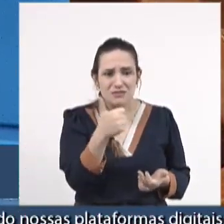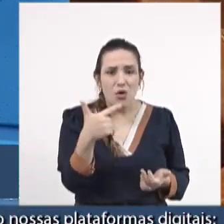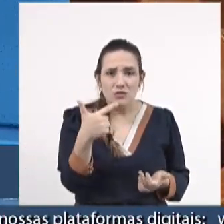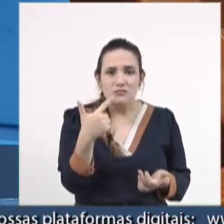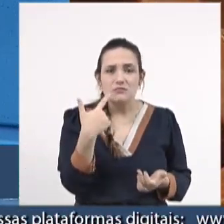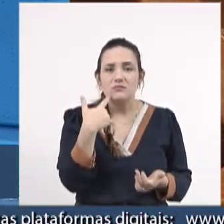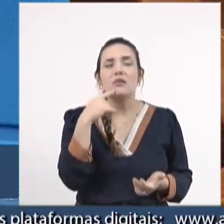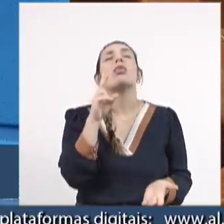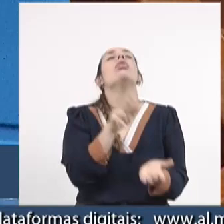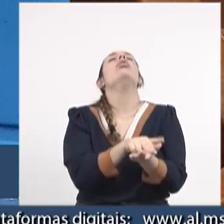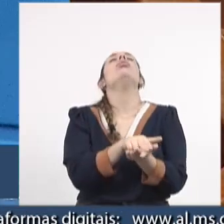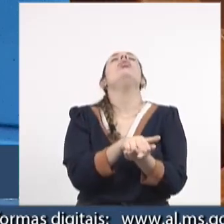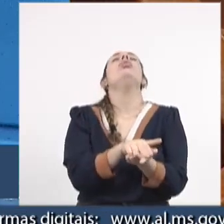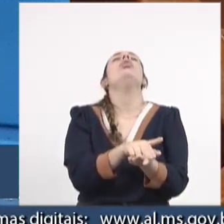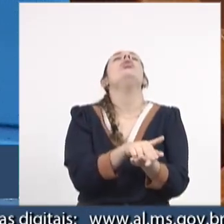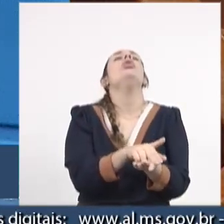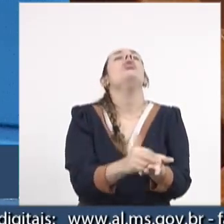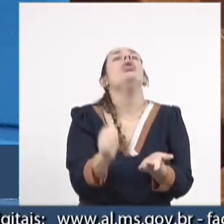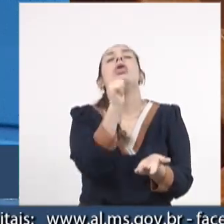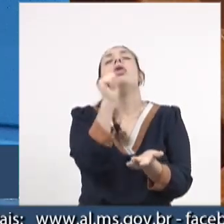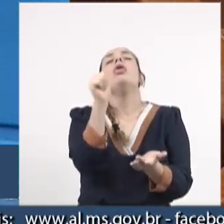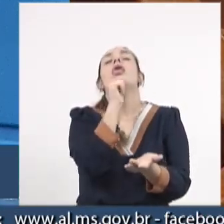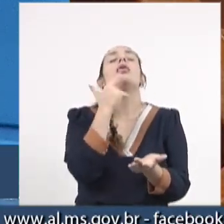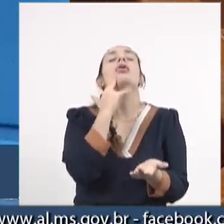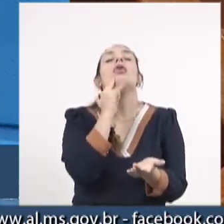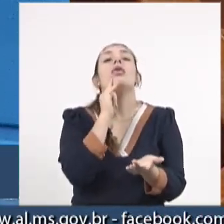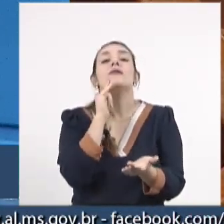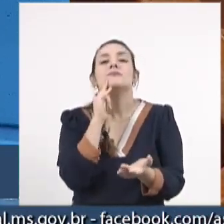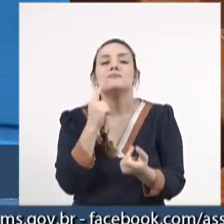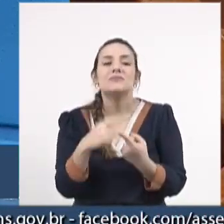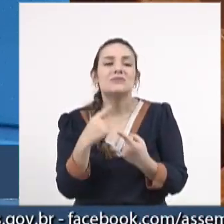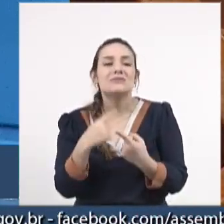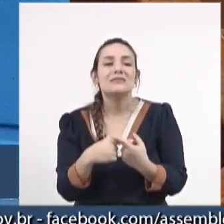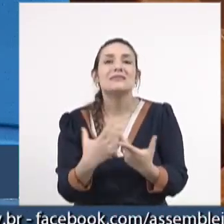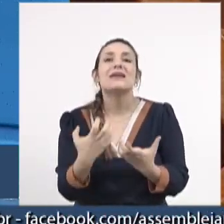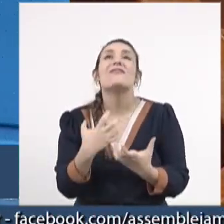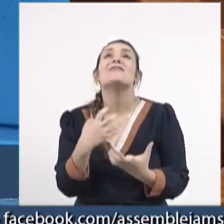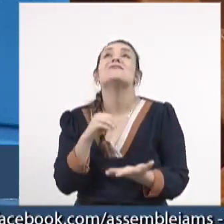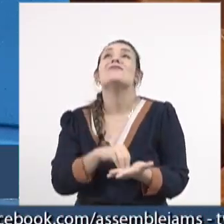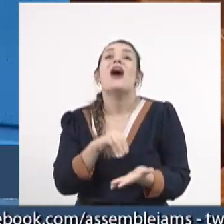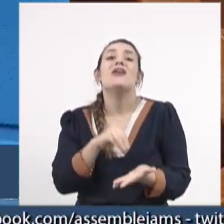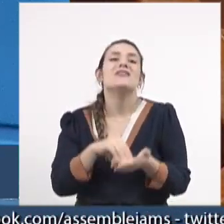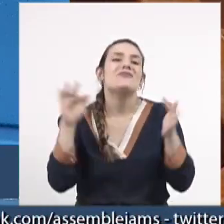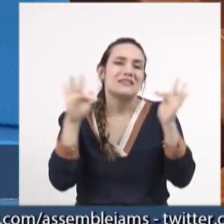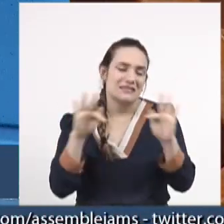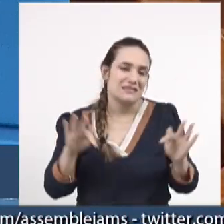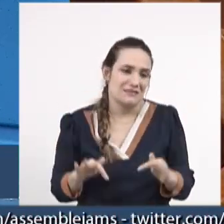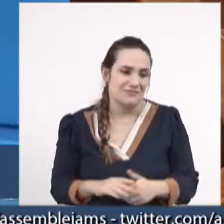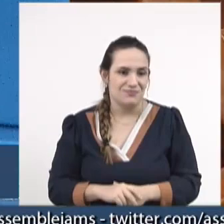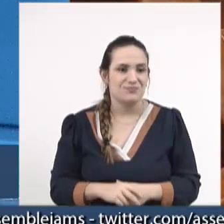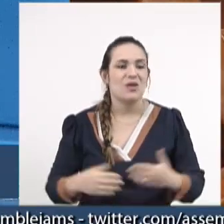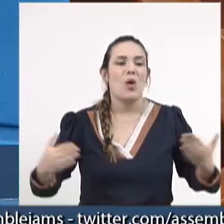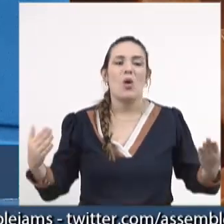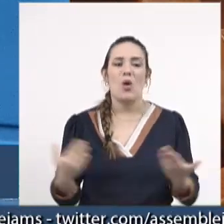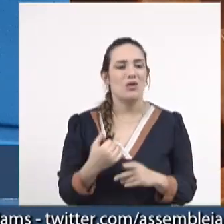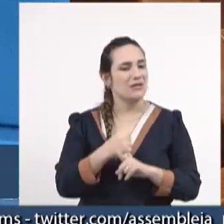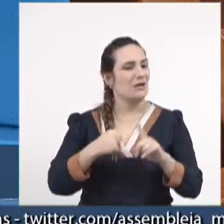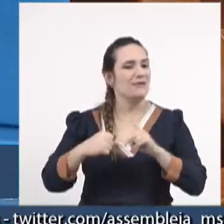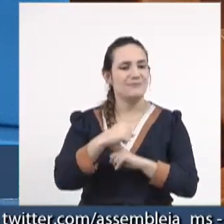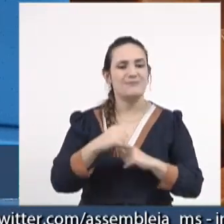coma alcoólico, pré-coma alcoólico. Por quê? Tudo isso é a necessidade, é uma carência muito grande. Então, nós vivemos numa